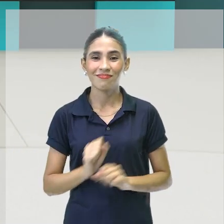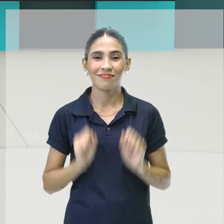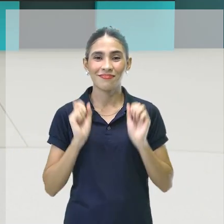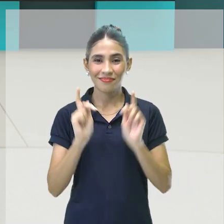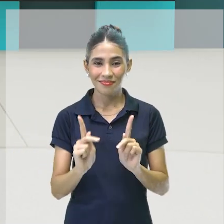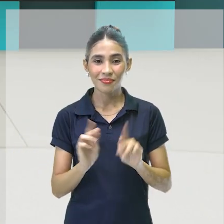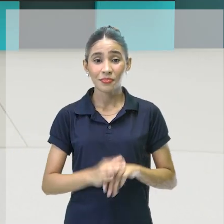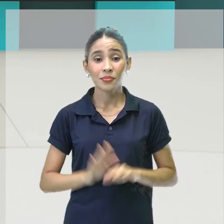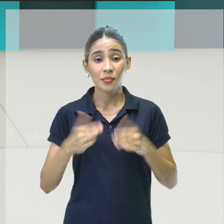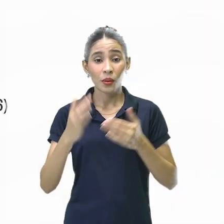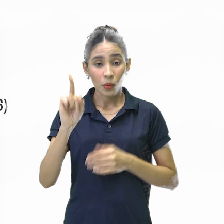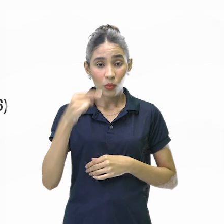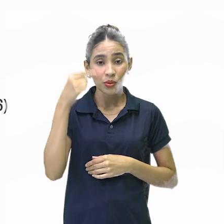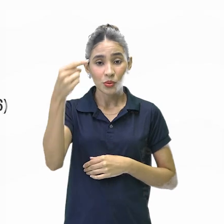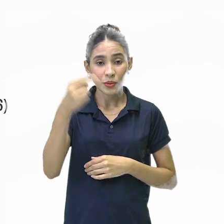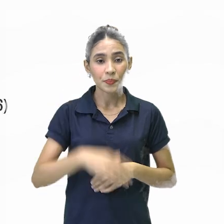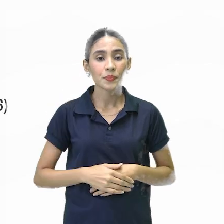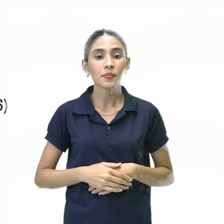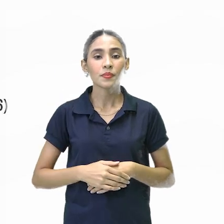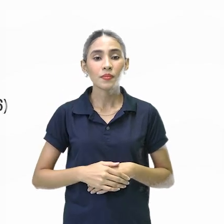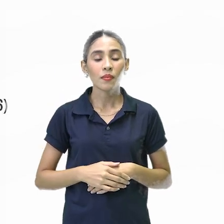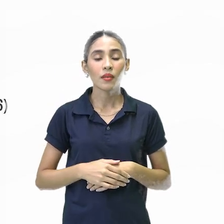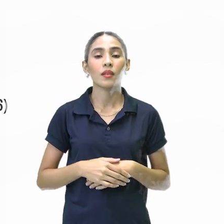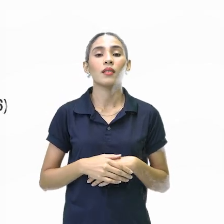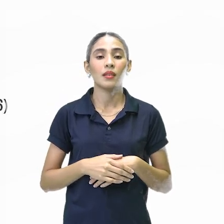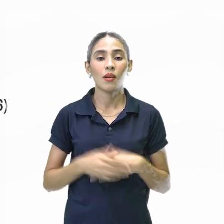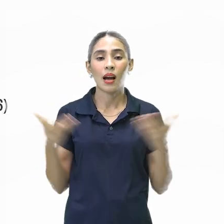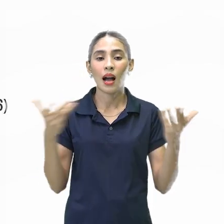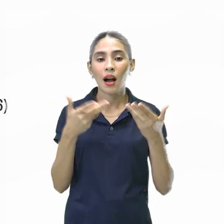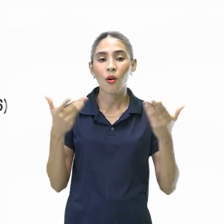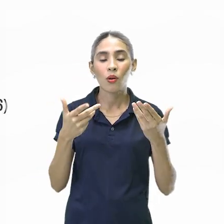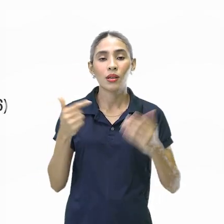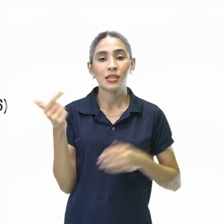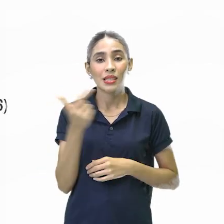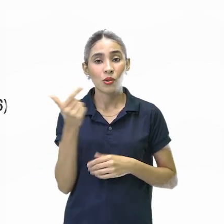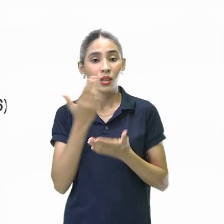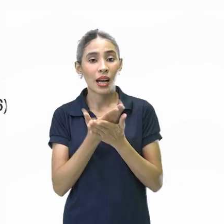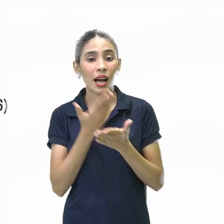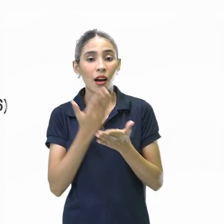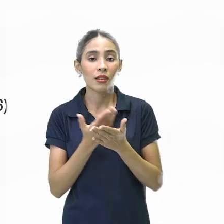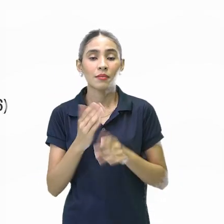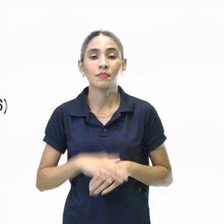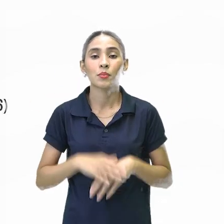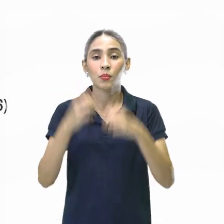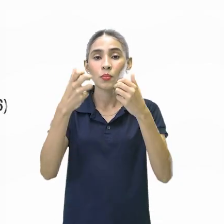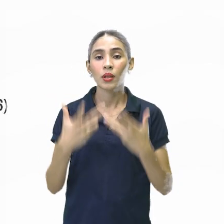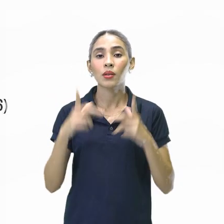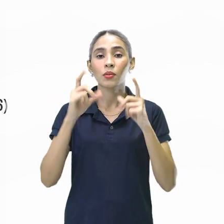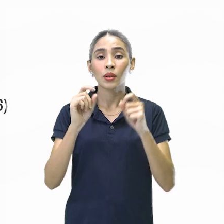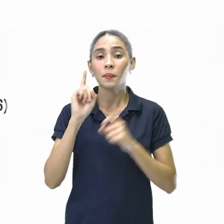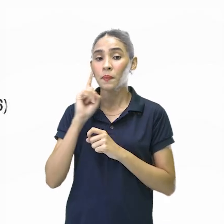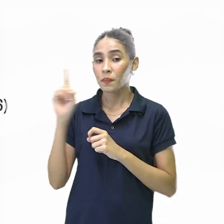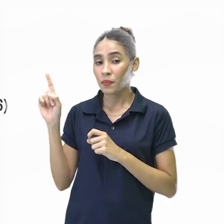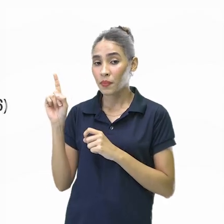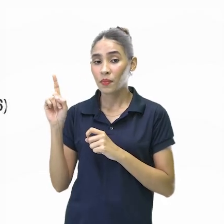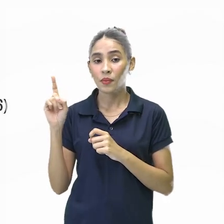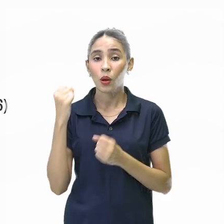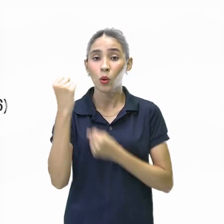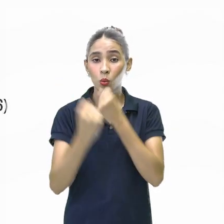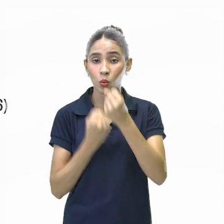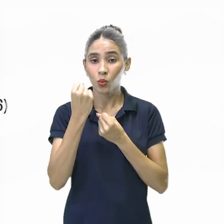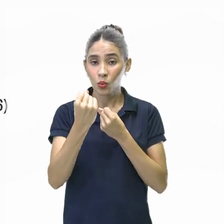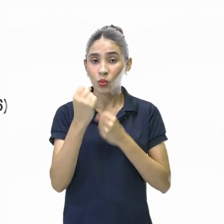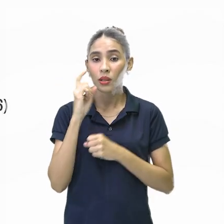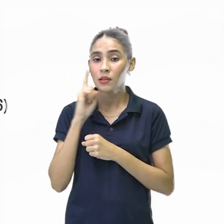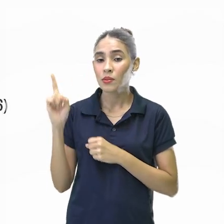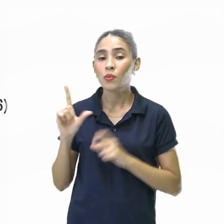bem. Prosseguindo a nossa revisão, vamos ali para a nossa segunda aula, onde nós falamos a respeito das lutas. O que seriam